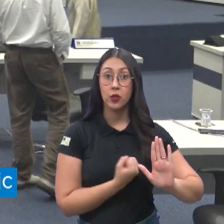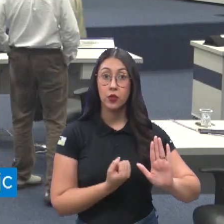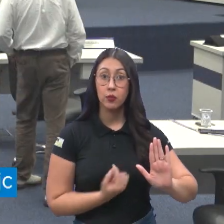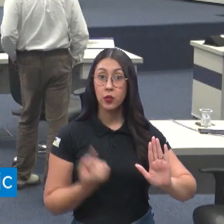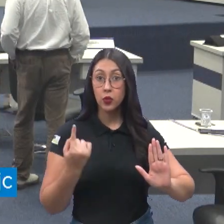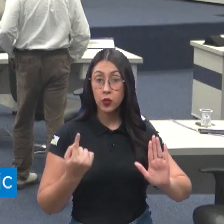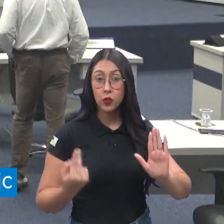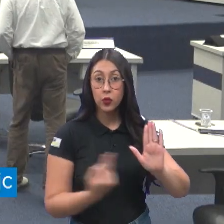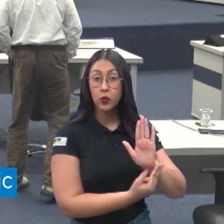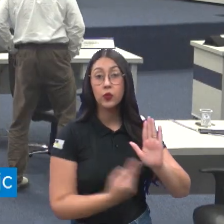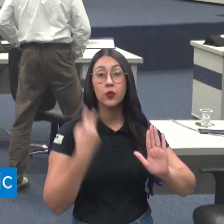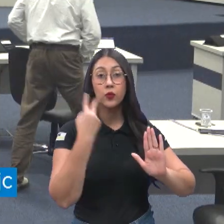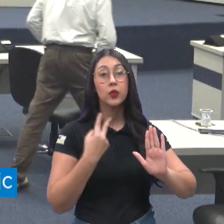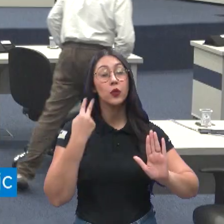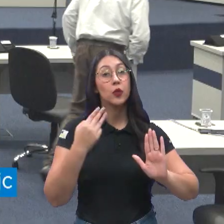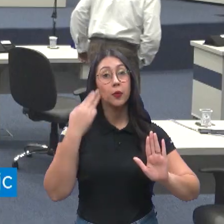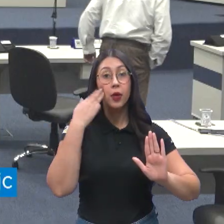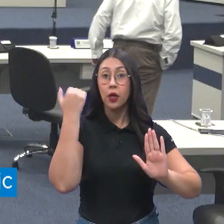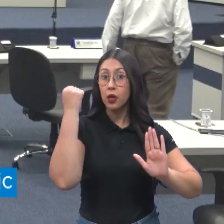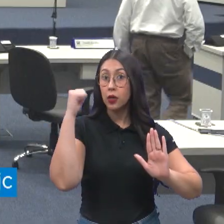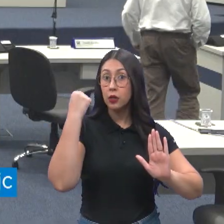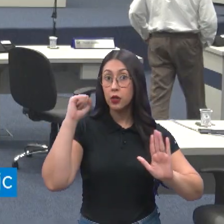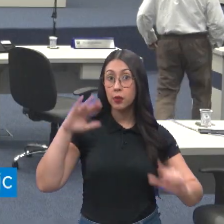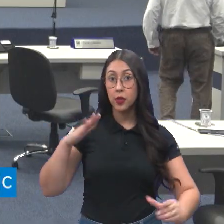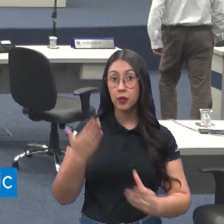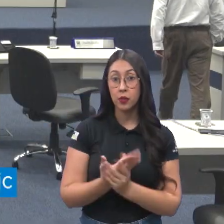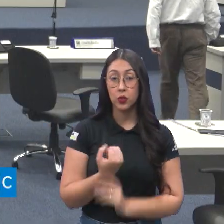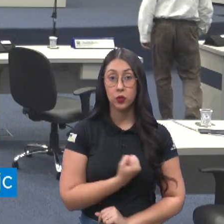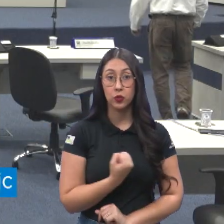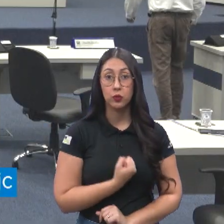vereador Marcão da Academia, ao processo número